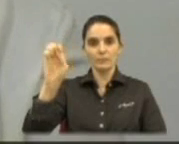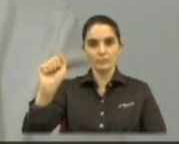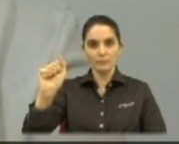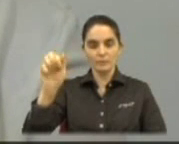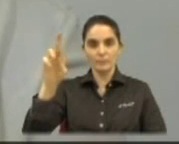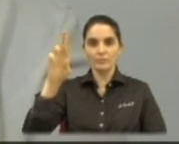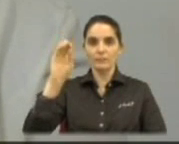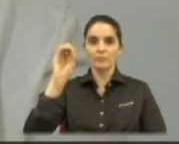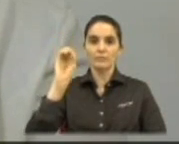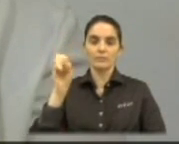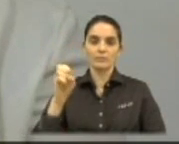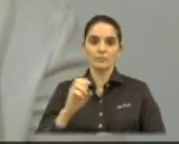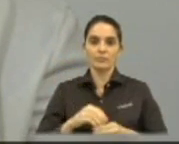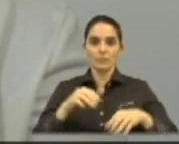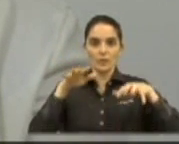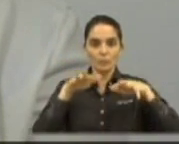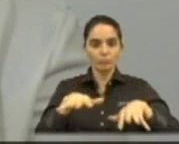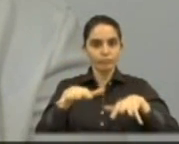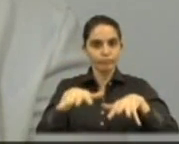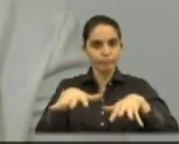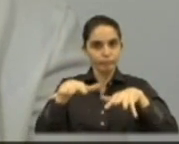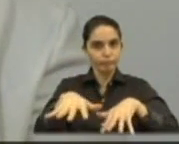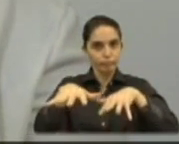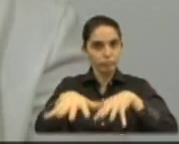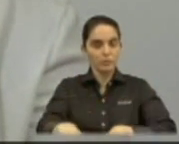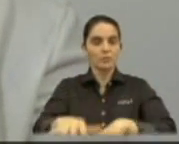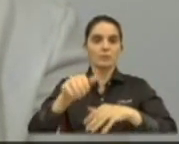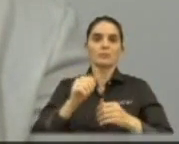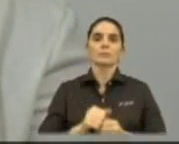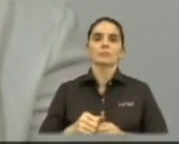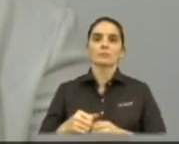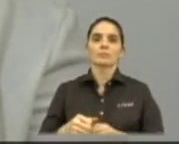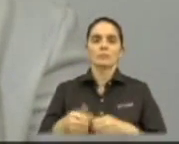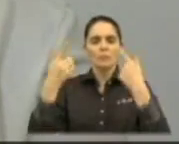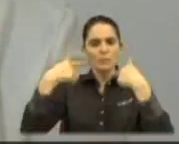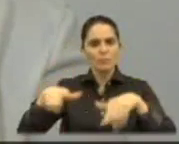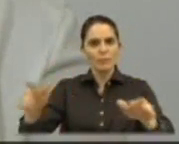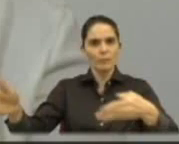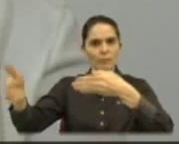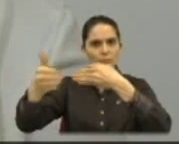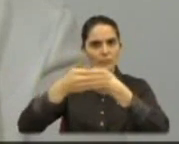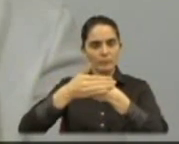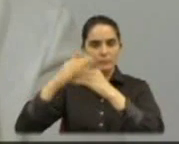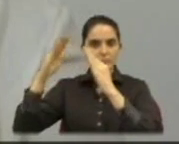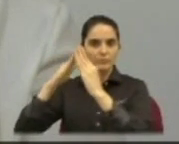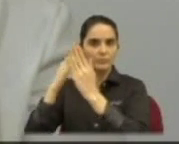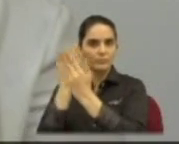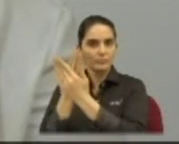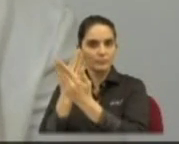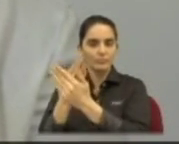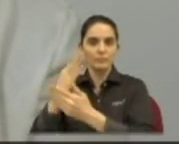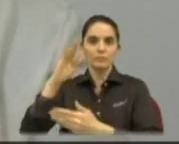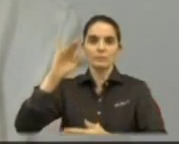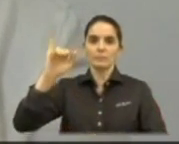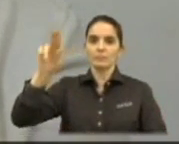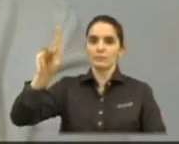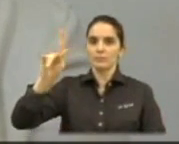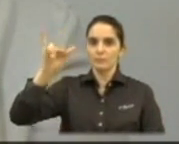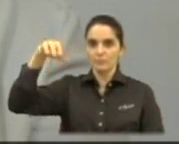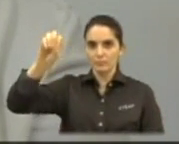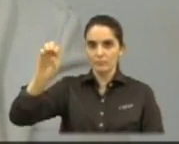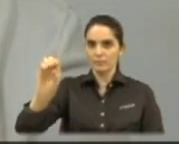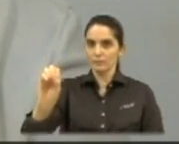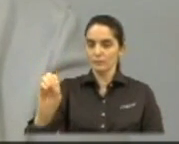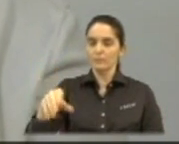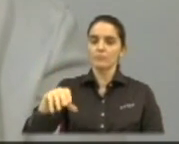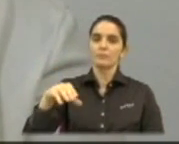contra o fechamento das escolas Luiz Gino Burigoto e Maria Aparecida Soares de Luca. Estão todos